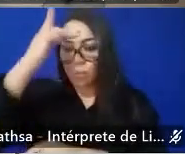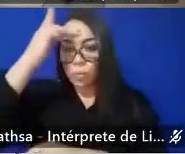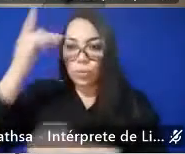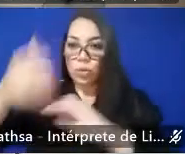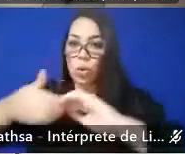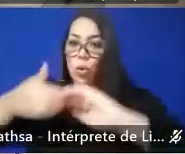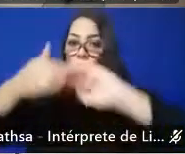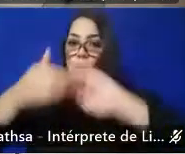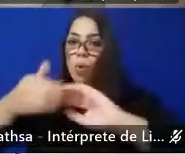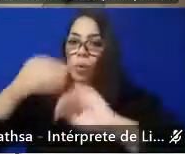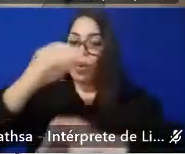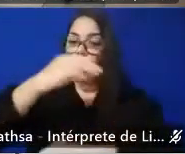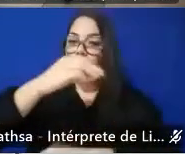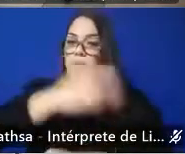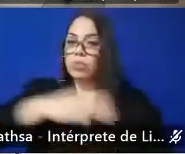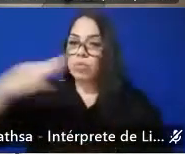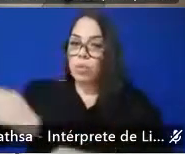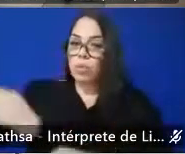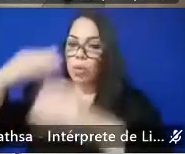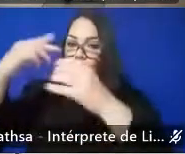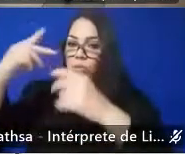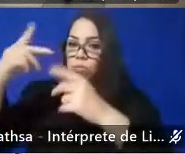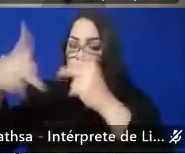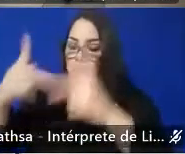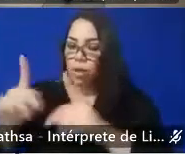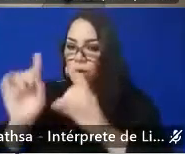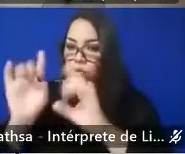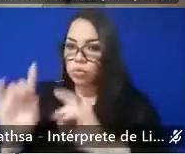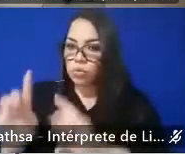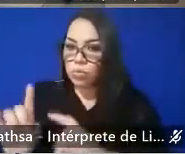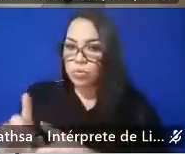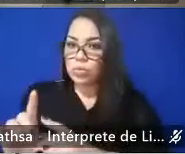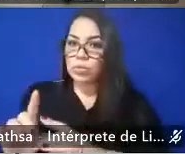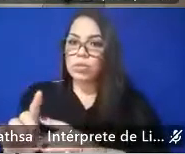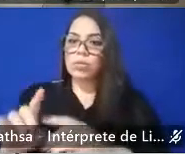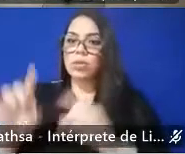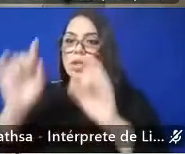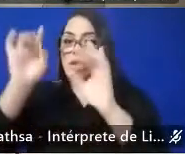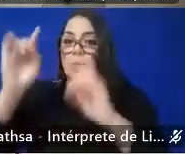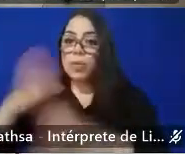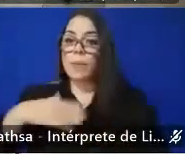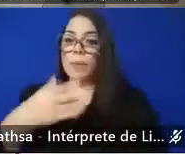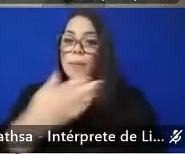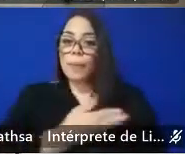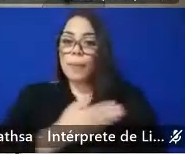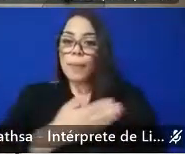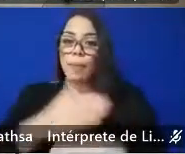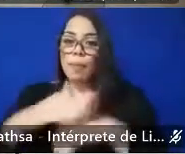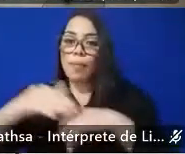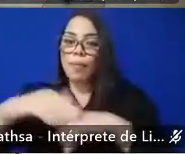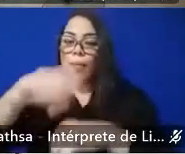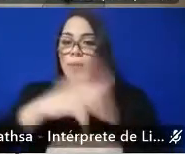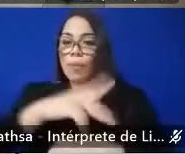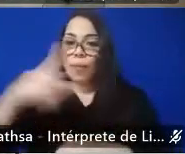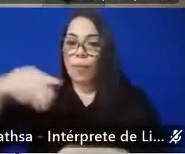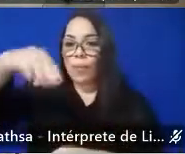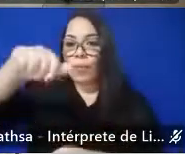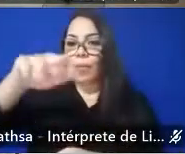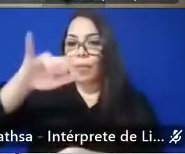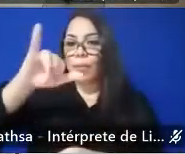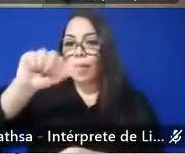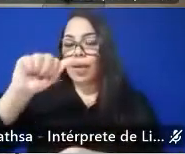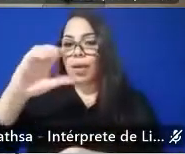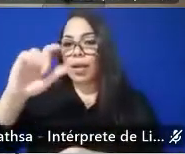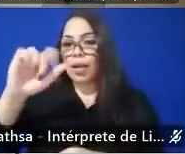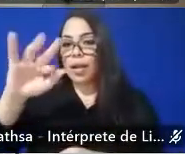do órgão especial do colégio planos em especial a minha querida amiga e presidência Maria Cristina e